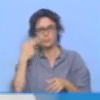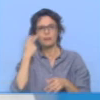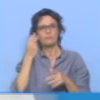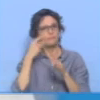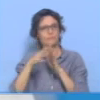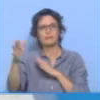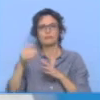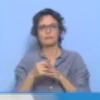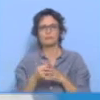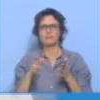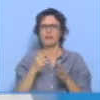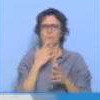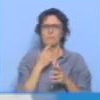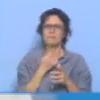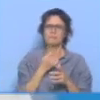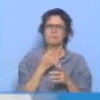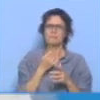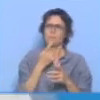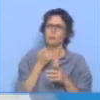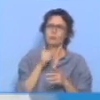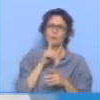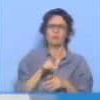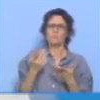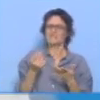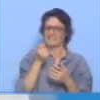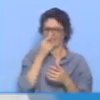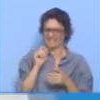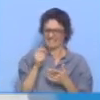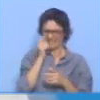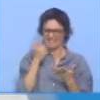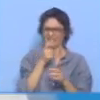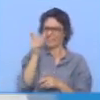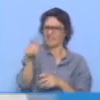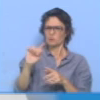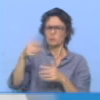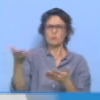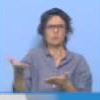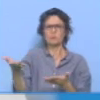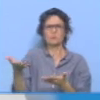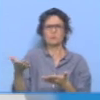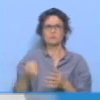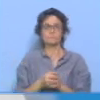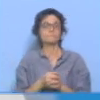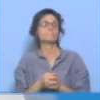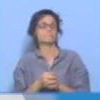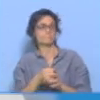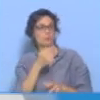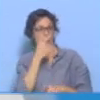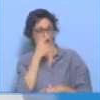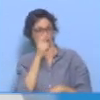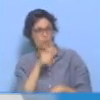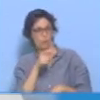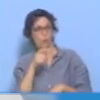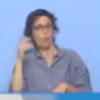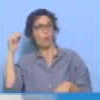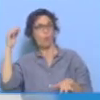perguntou a Jesus: E quem é o meu próximo? Jesus, tomando a palavra, disse: Um homem descia de Jerusalém para Jericó